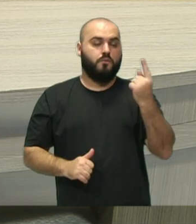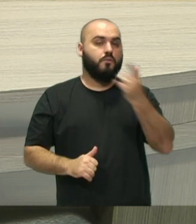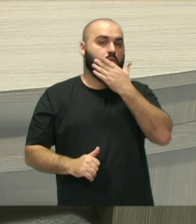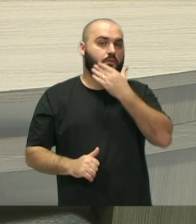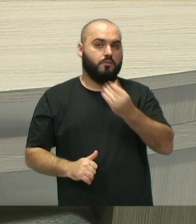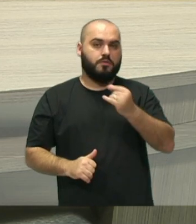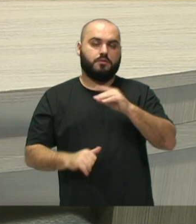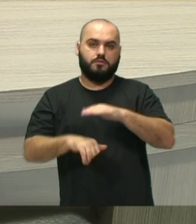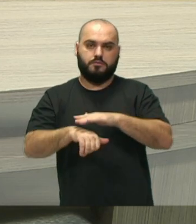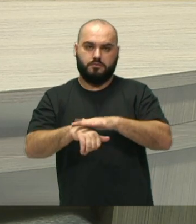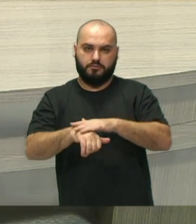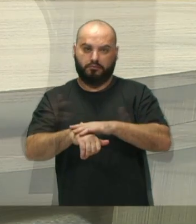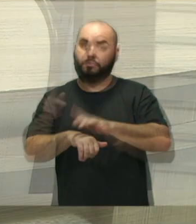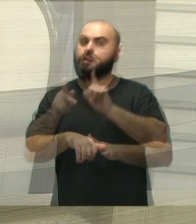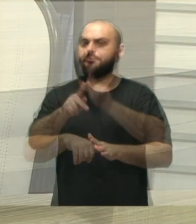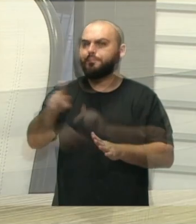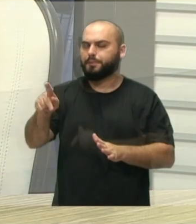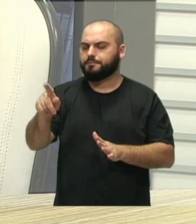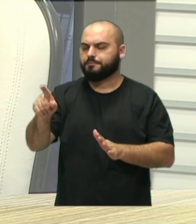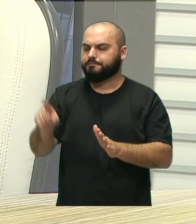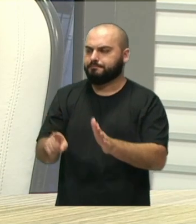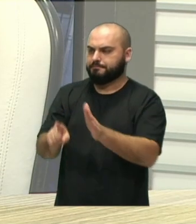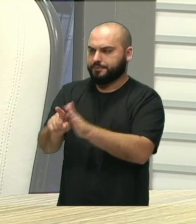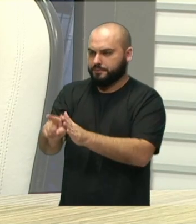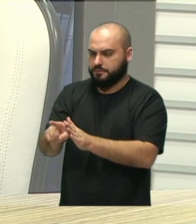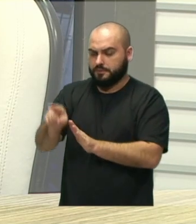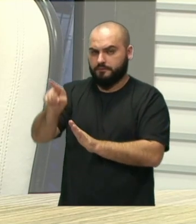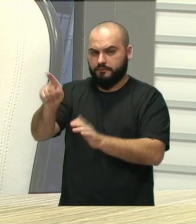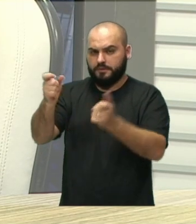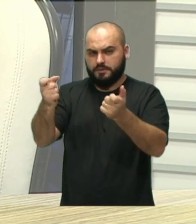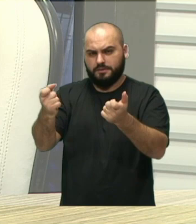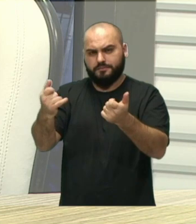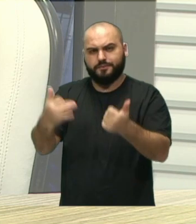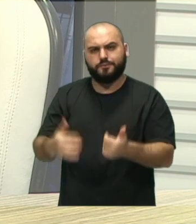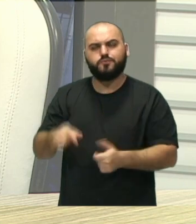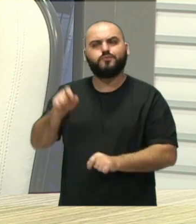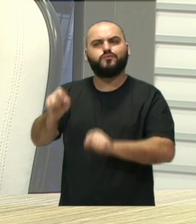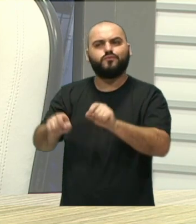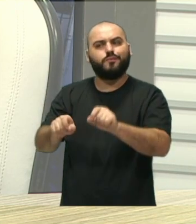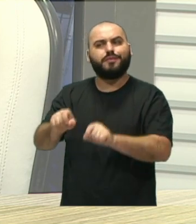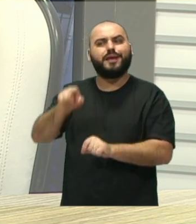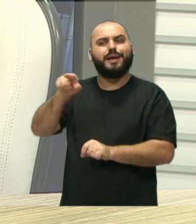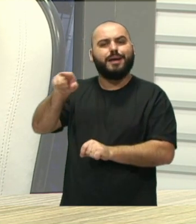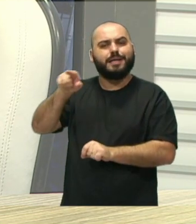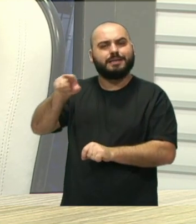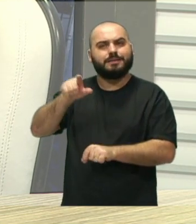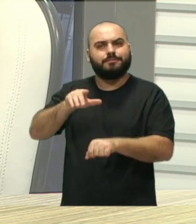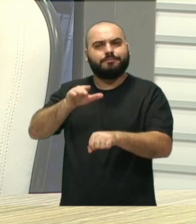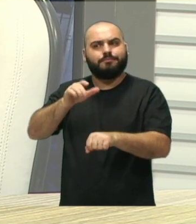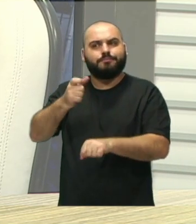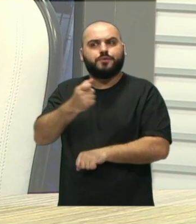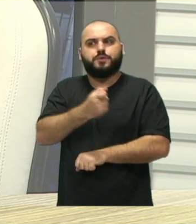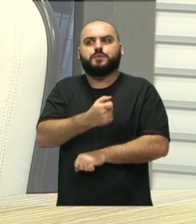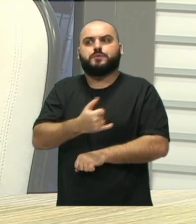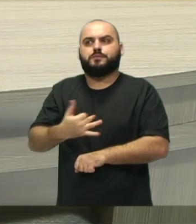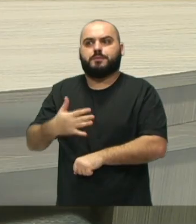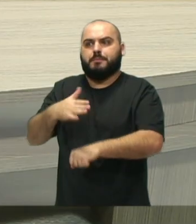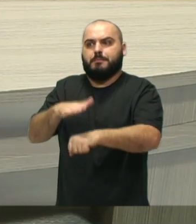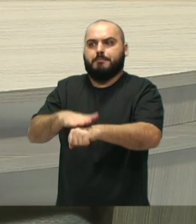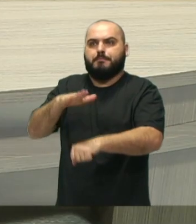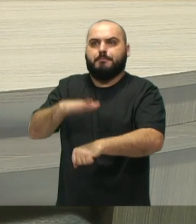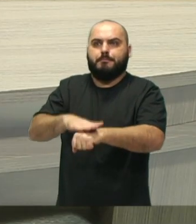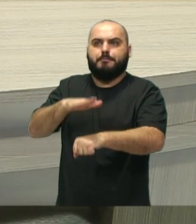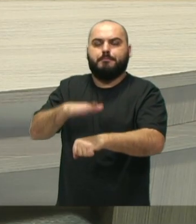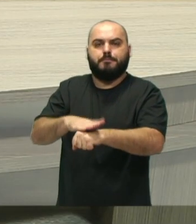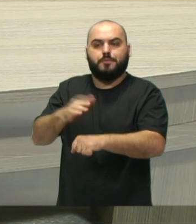ela é uma doença feminina. A senhora falou que assim, esse acometimento maior, muito maior no caso